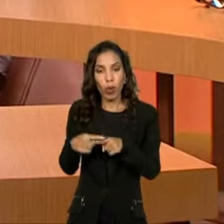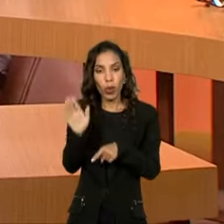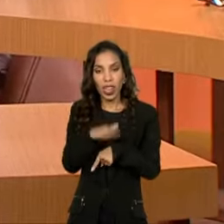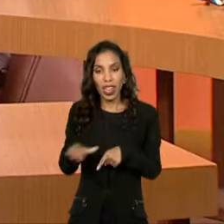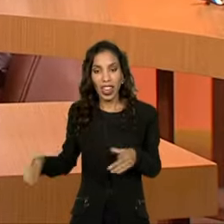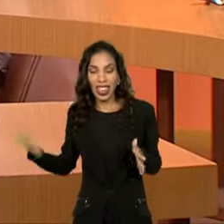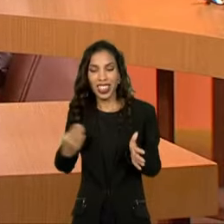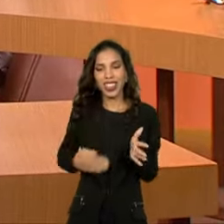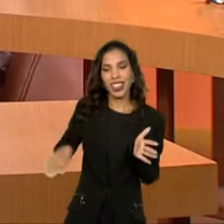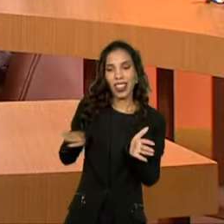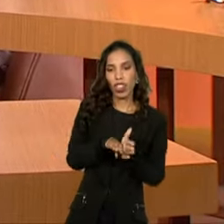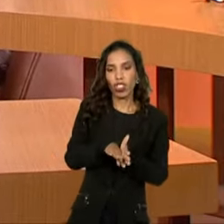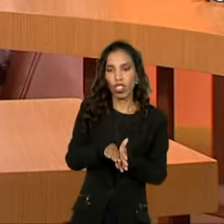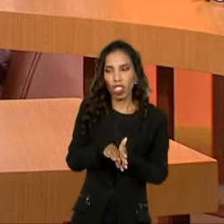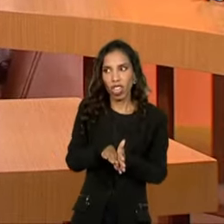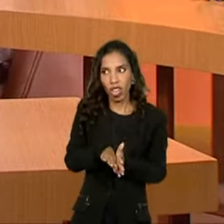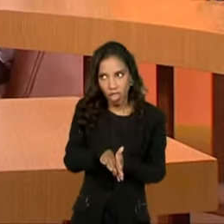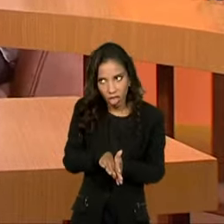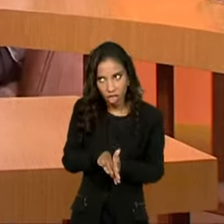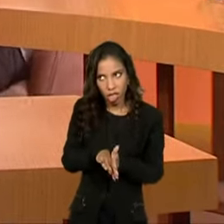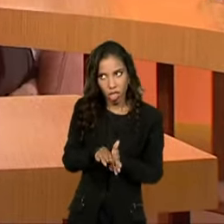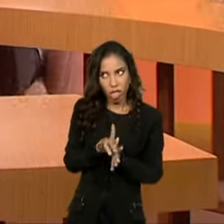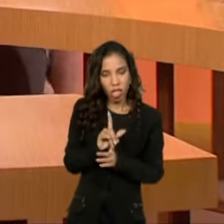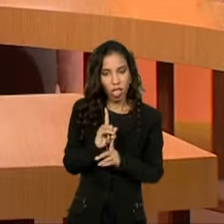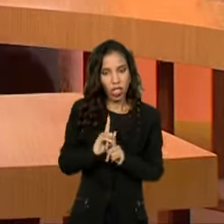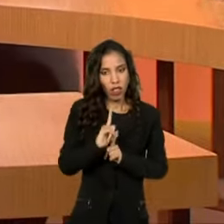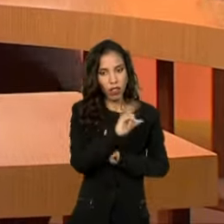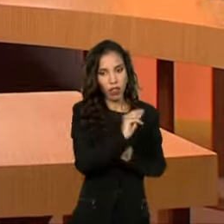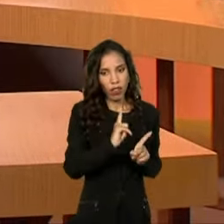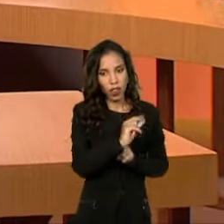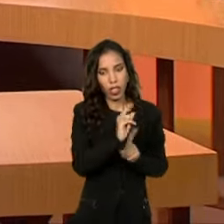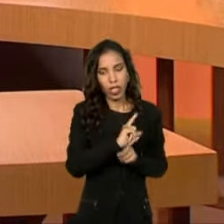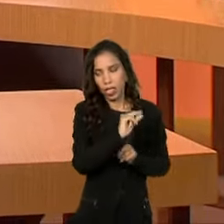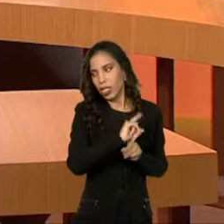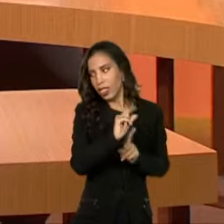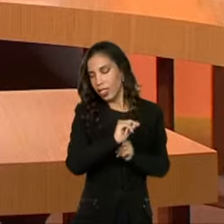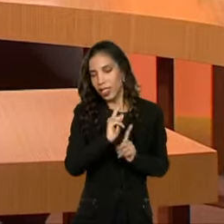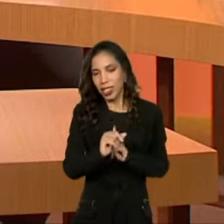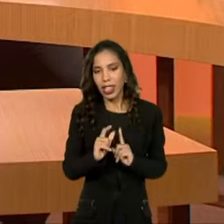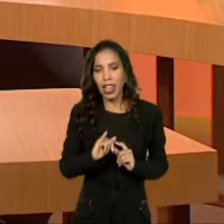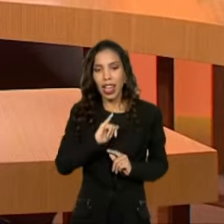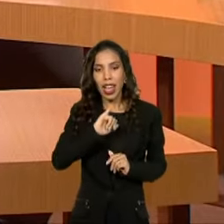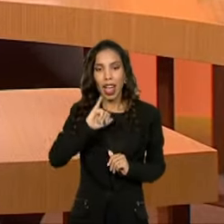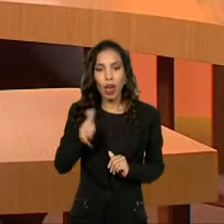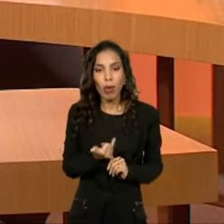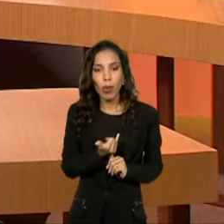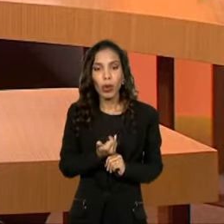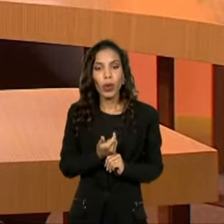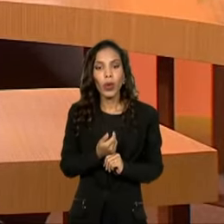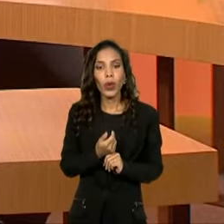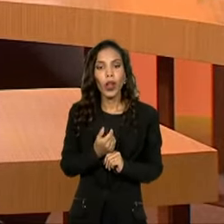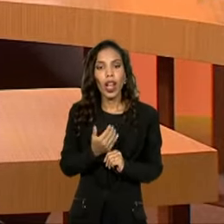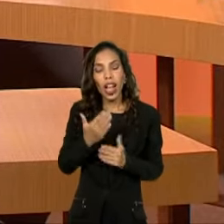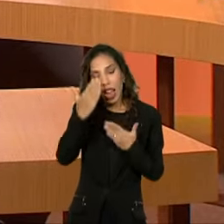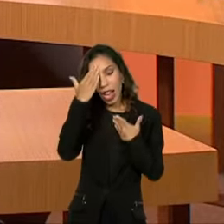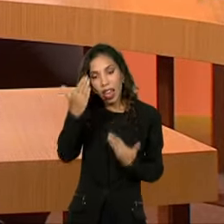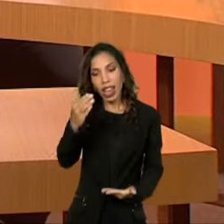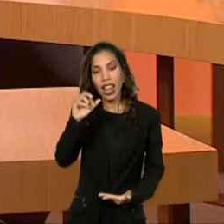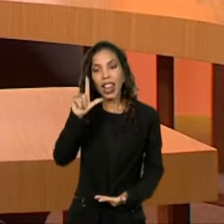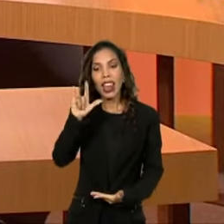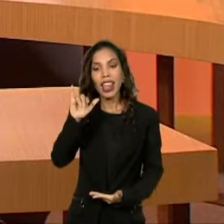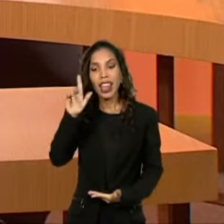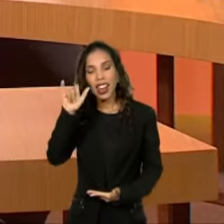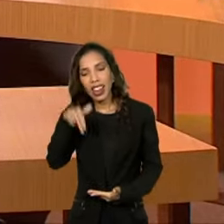chegam às 9, elas chegam às 10 pra gente poder esvaziar, exatamente. Porque isso é verdade. Eu queria aproveitar só para agradecer ao Márcio Sternick ter liberado a Lília Teles